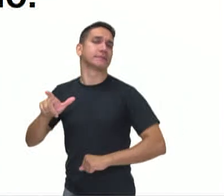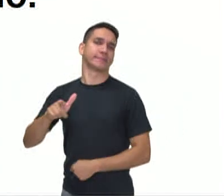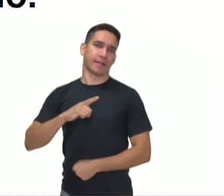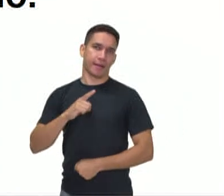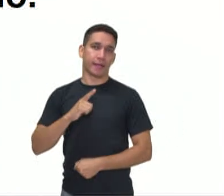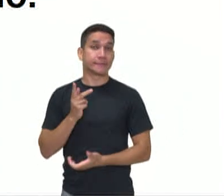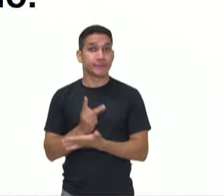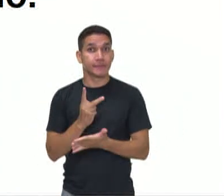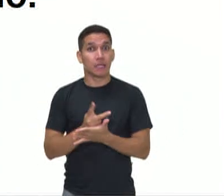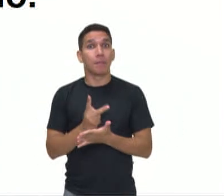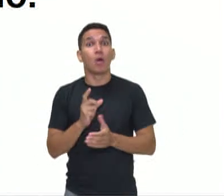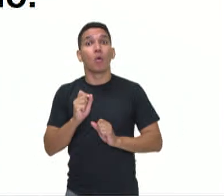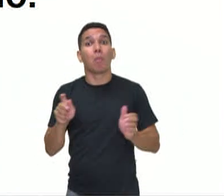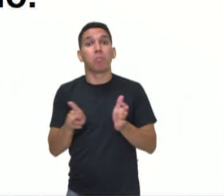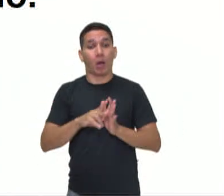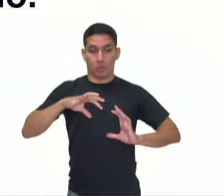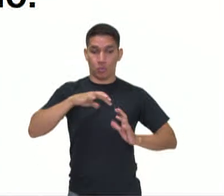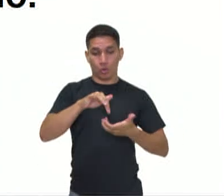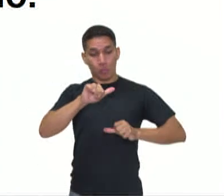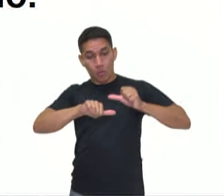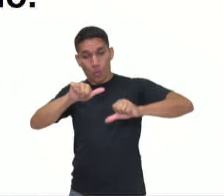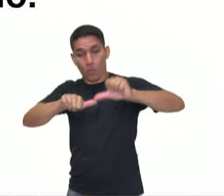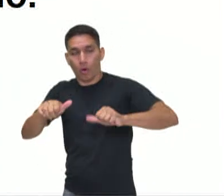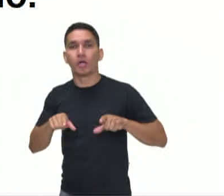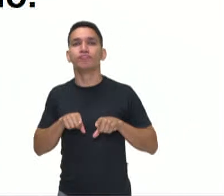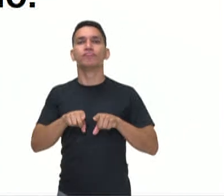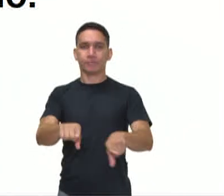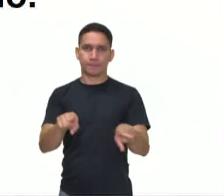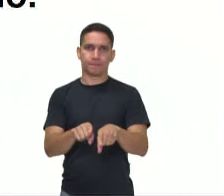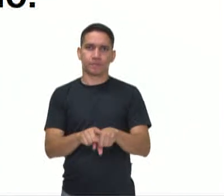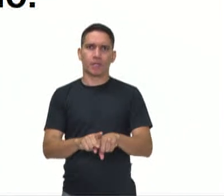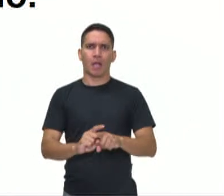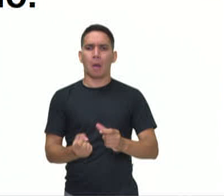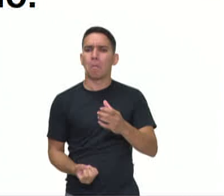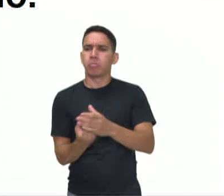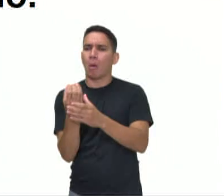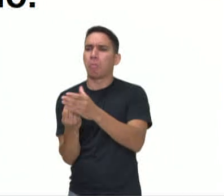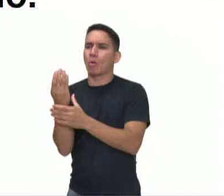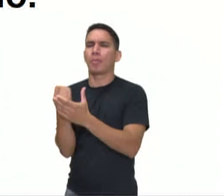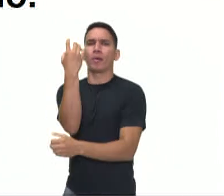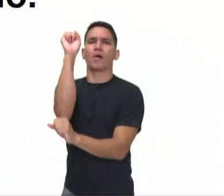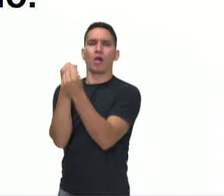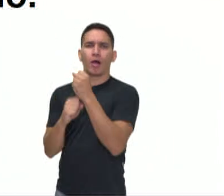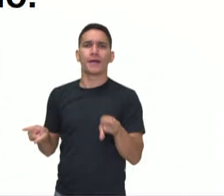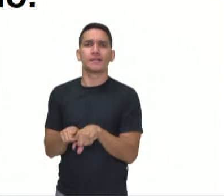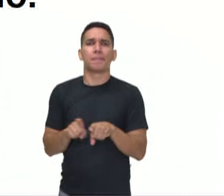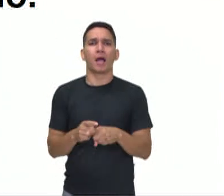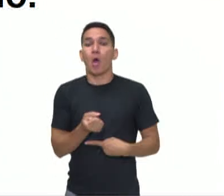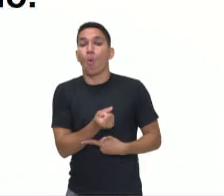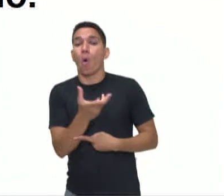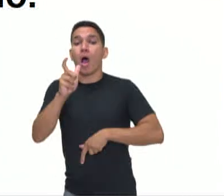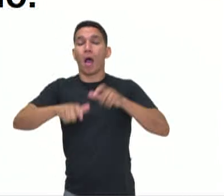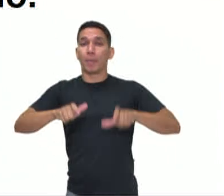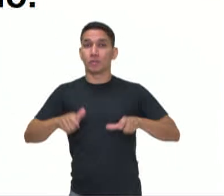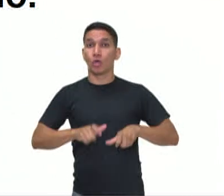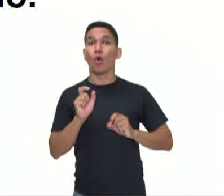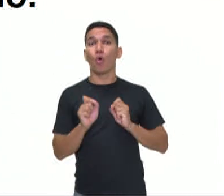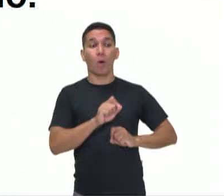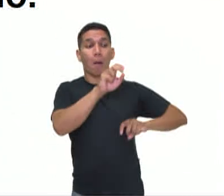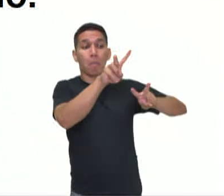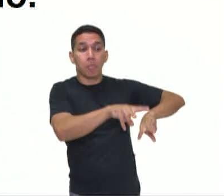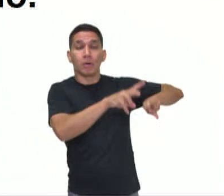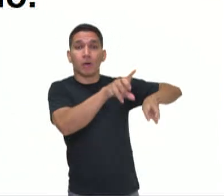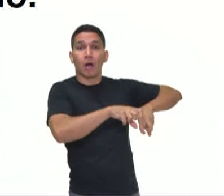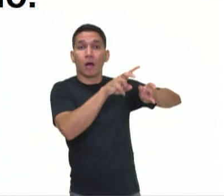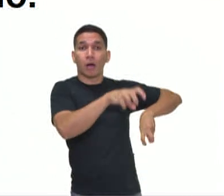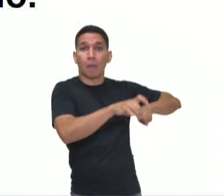acompanhando o desenvolvimento do mundo. Com a criação e ampliação de indústrias, um número significativo de pessoas deixou o campo para morar nas